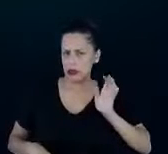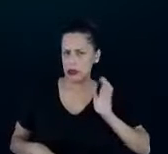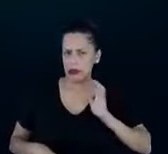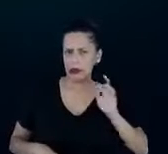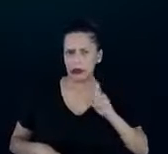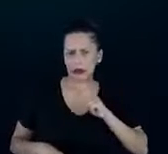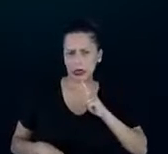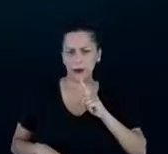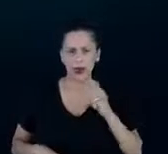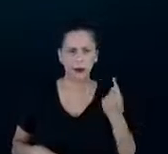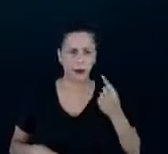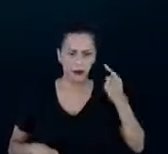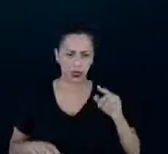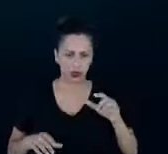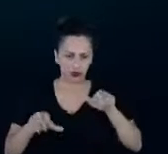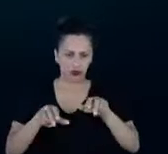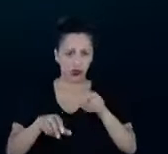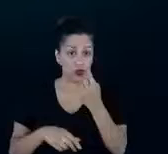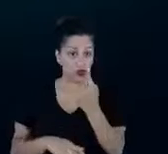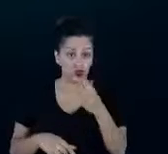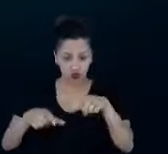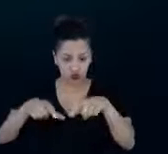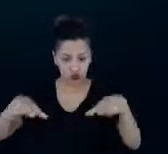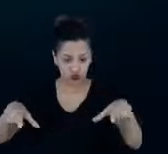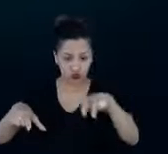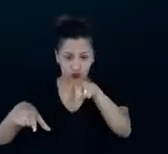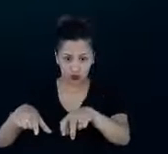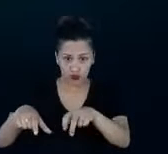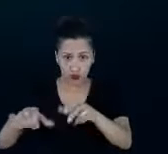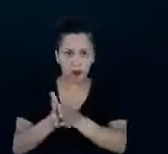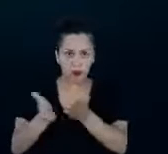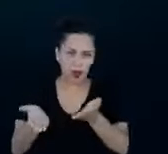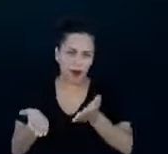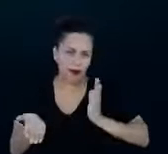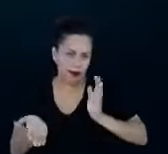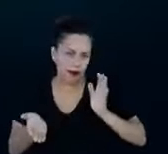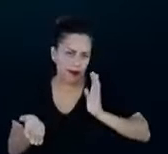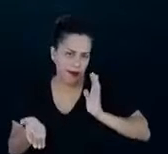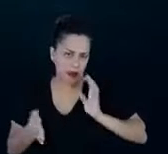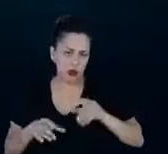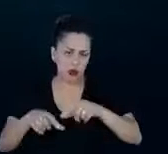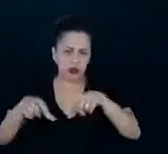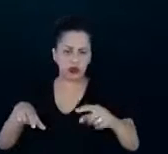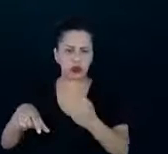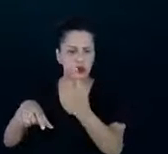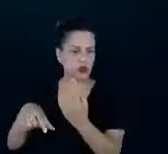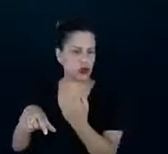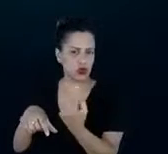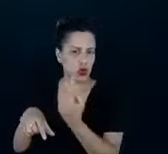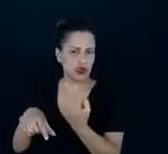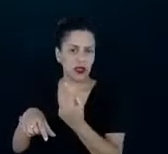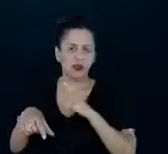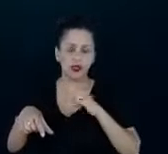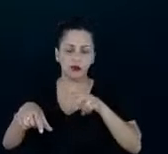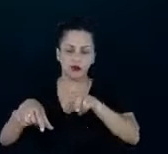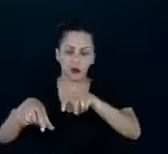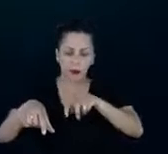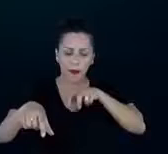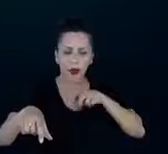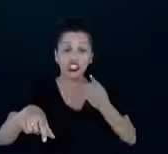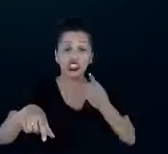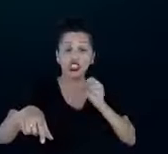primeira classe que é só um vagão e tem gente pobre que pega o trem bala com todos os outros 18 vagões ali